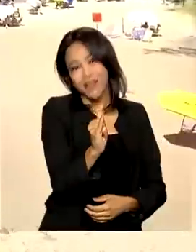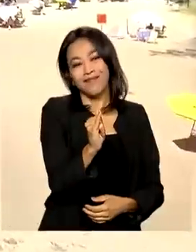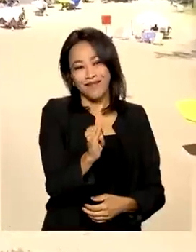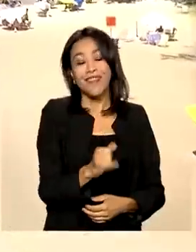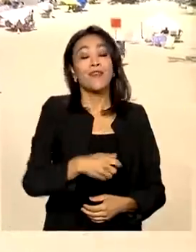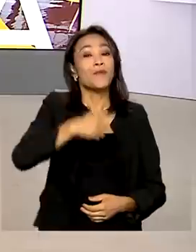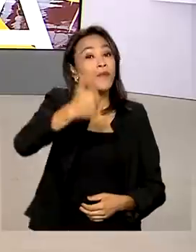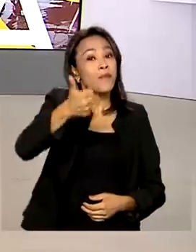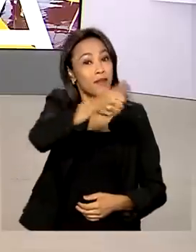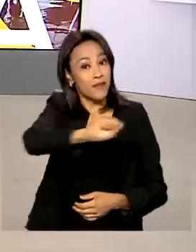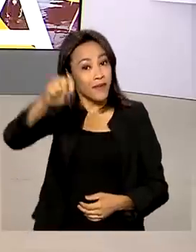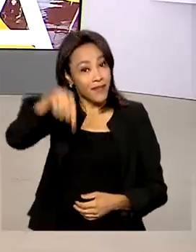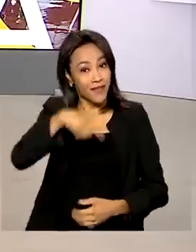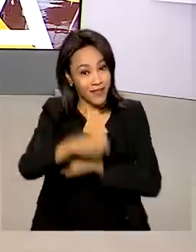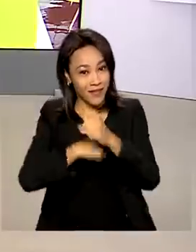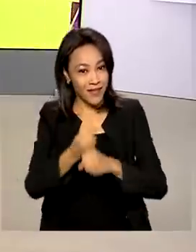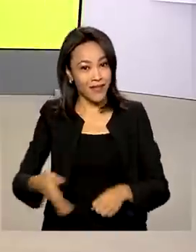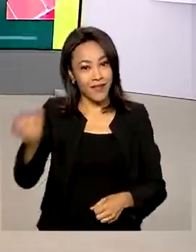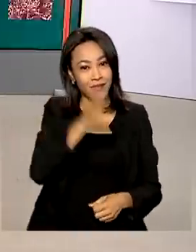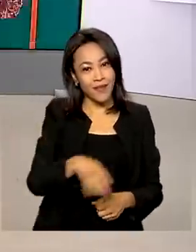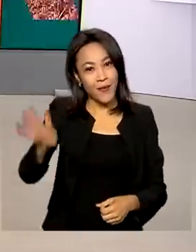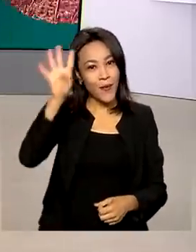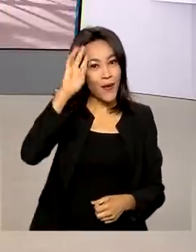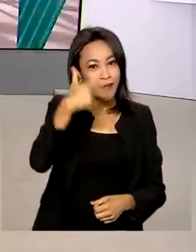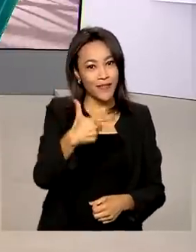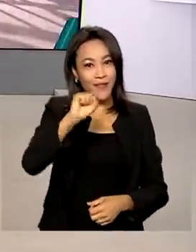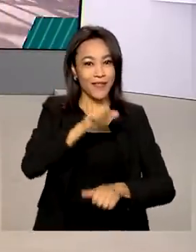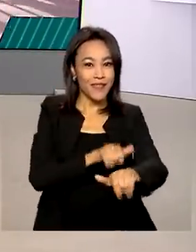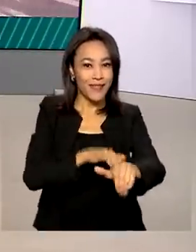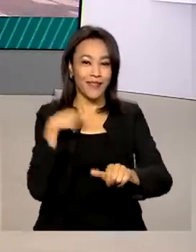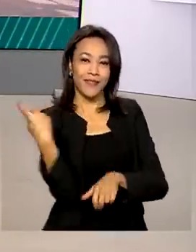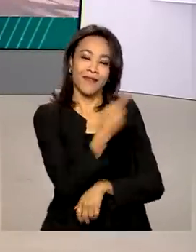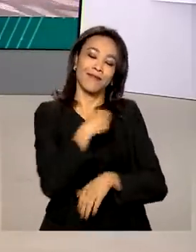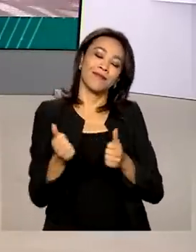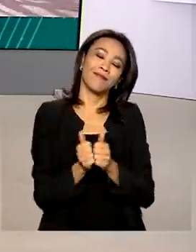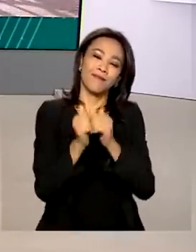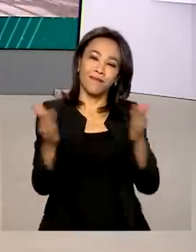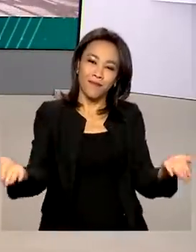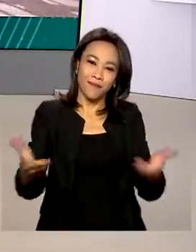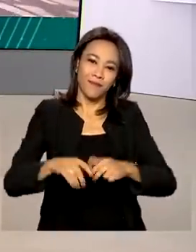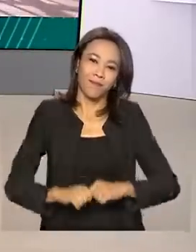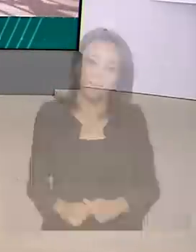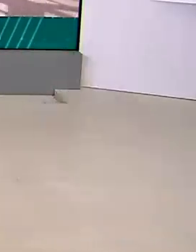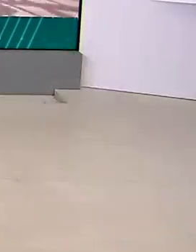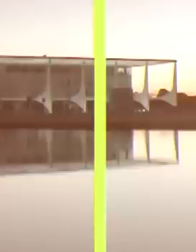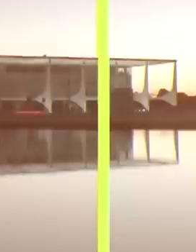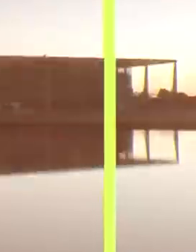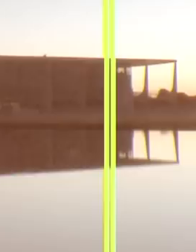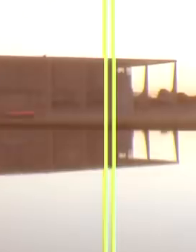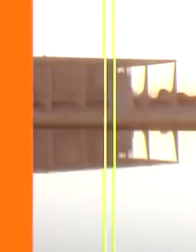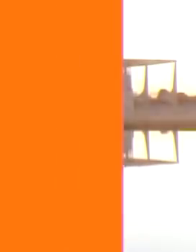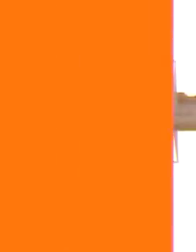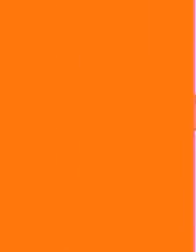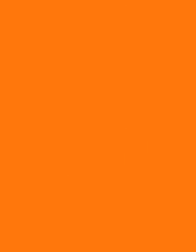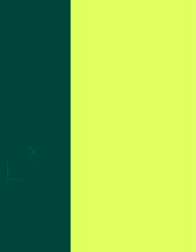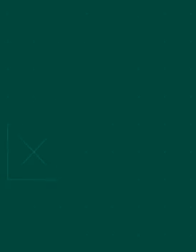deste ano 28 de Setembro o Brasil em dia já está no ar